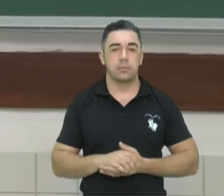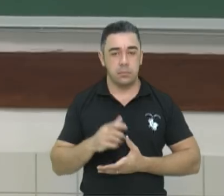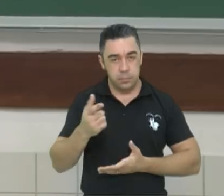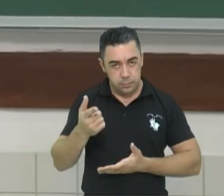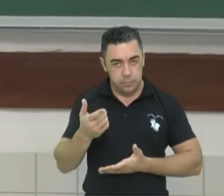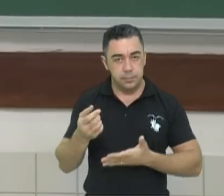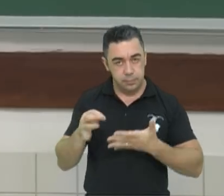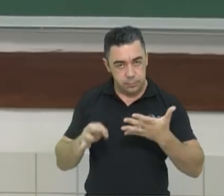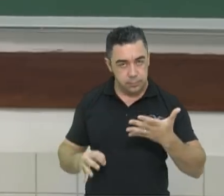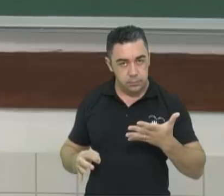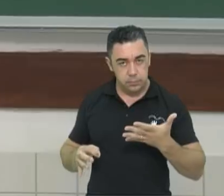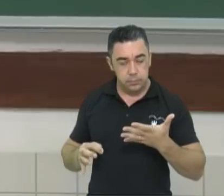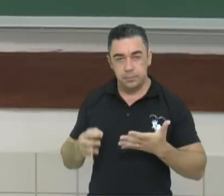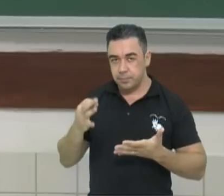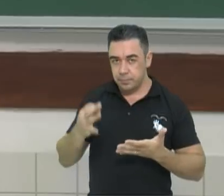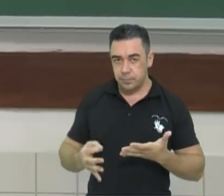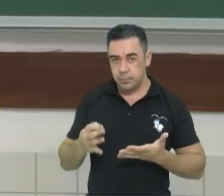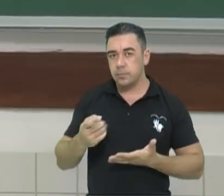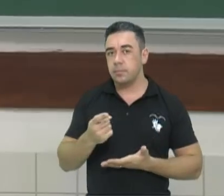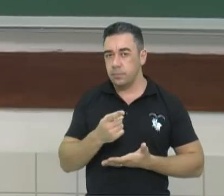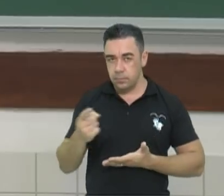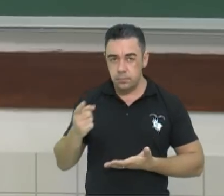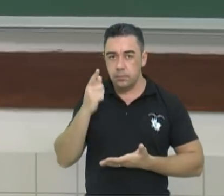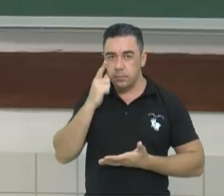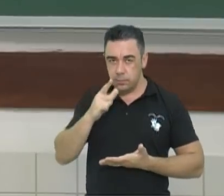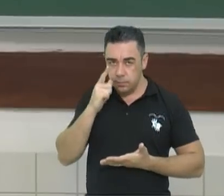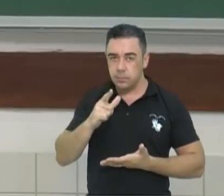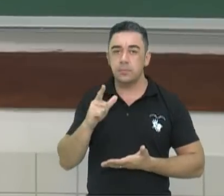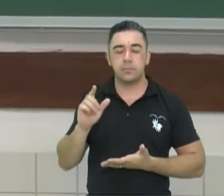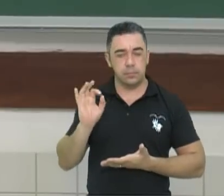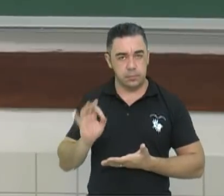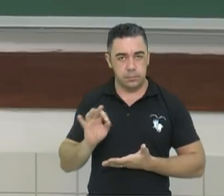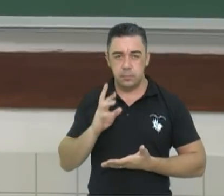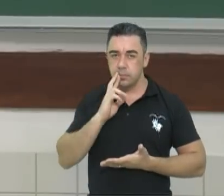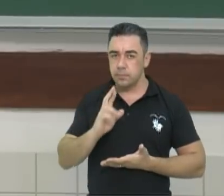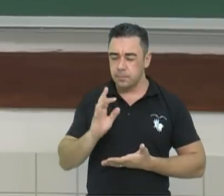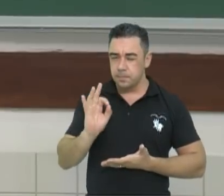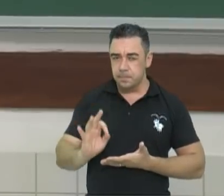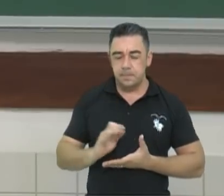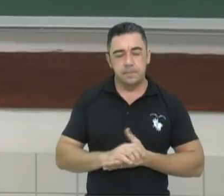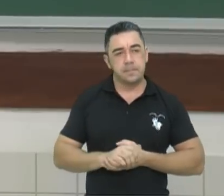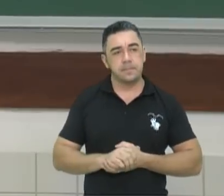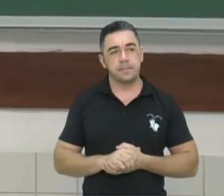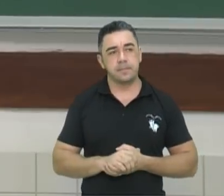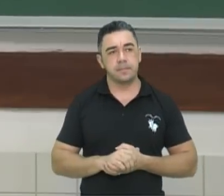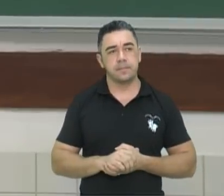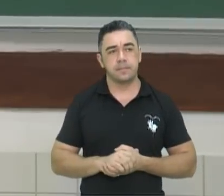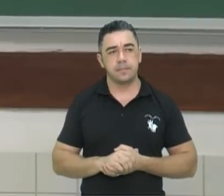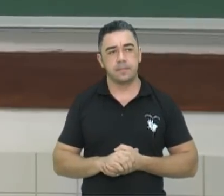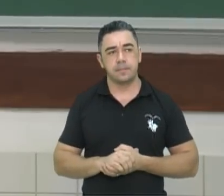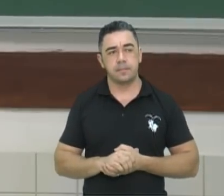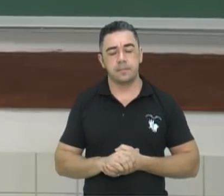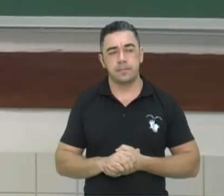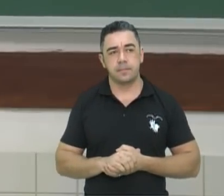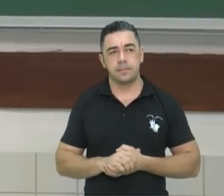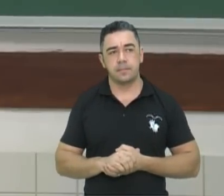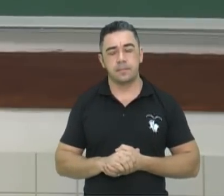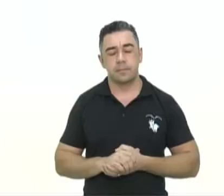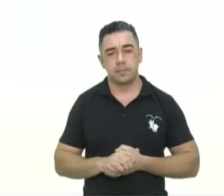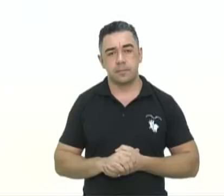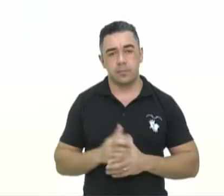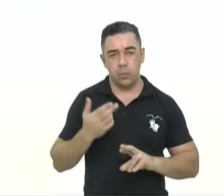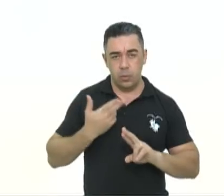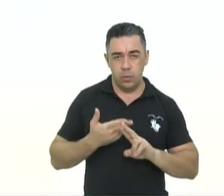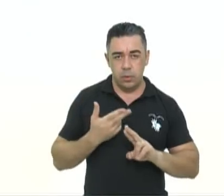Vamos corrigir então? Tenho certeza que você vai estar com a resposta certinha aí. Então veja lá. Solução. Então, utilizando